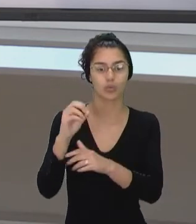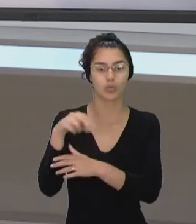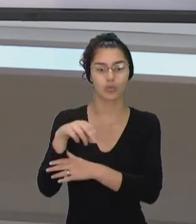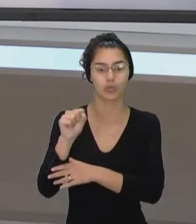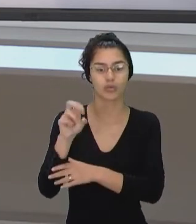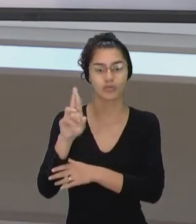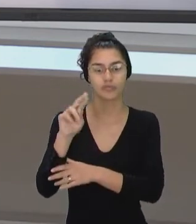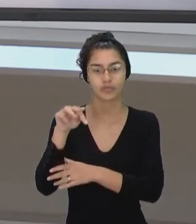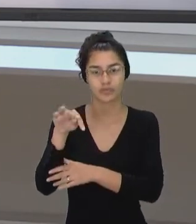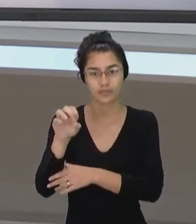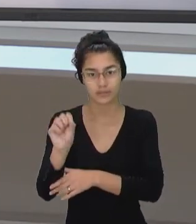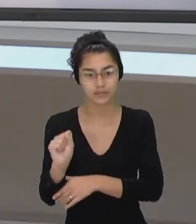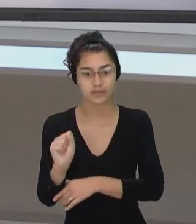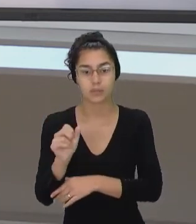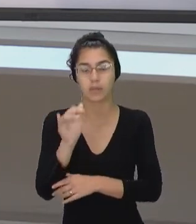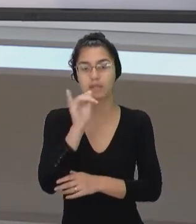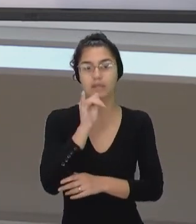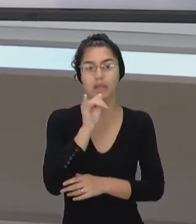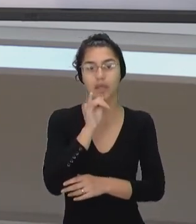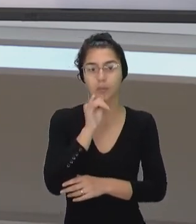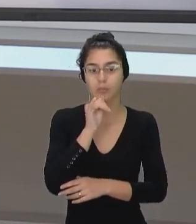conservantes, em produtos, por exemplo,